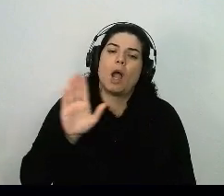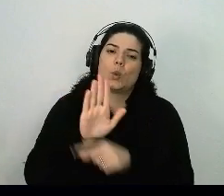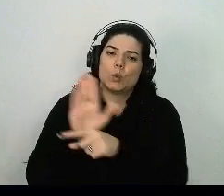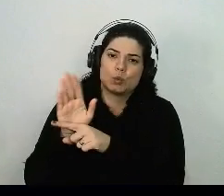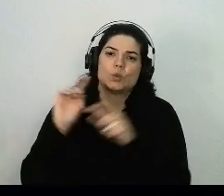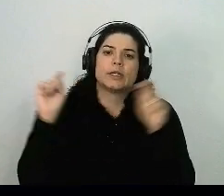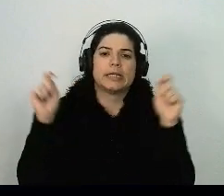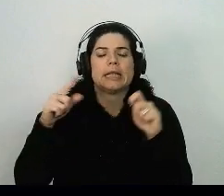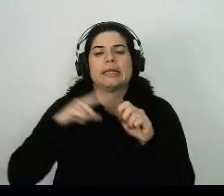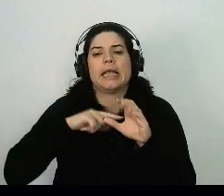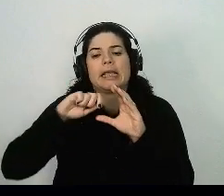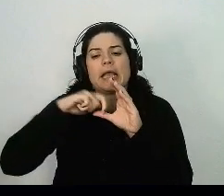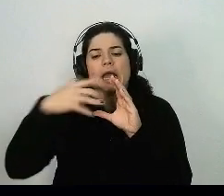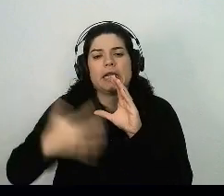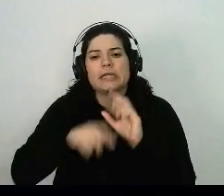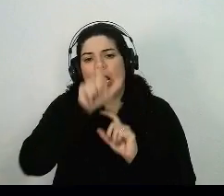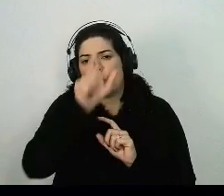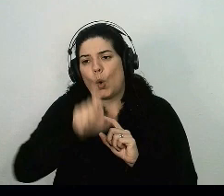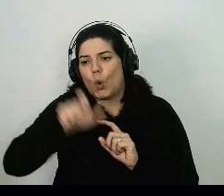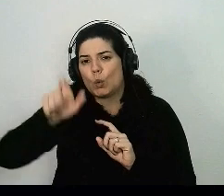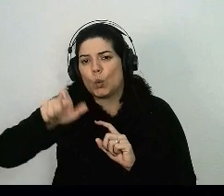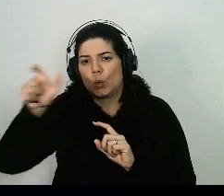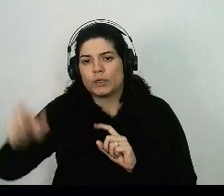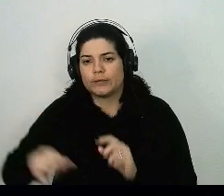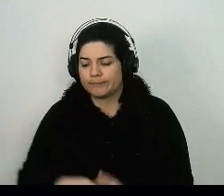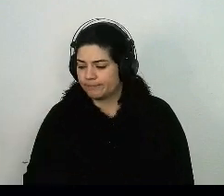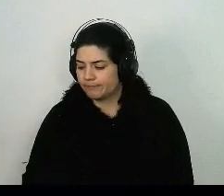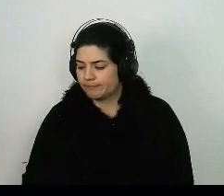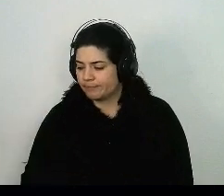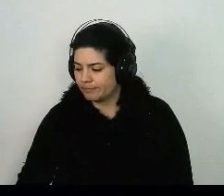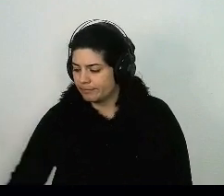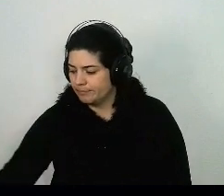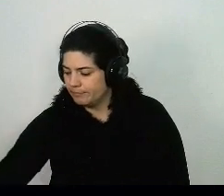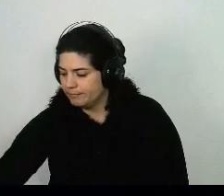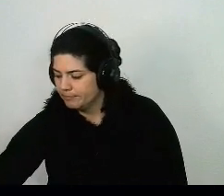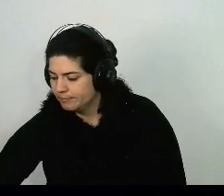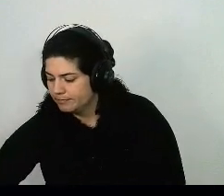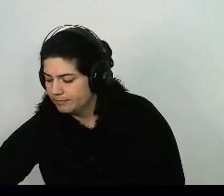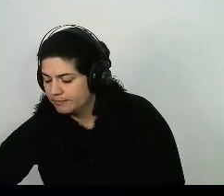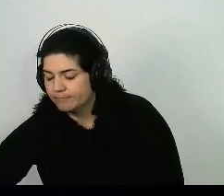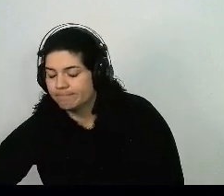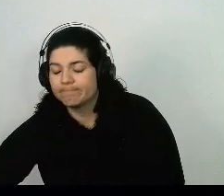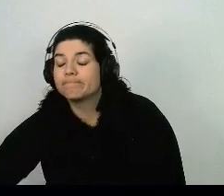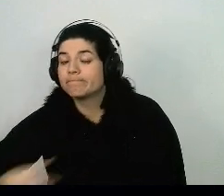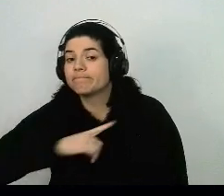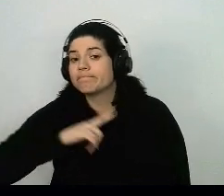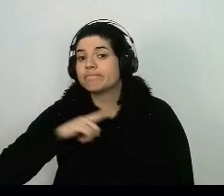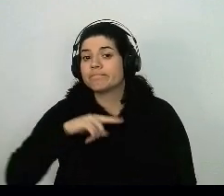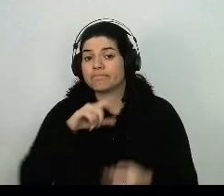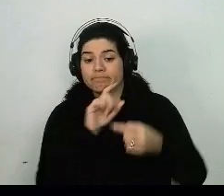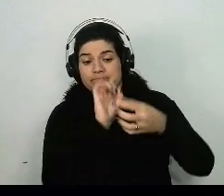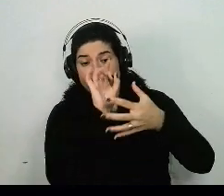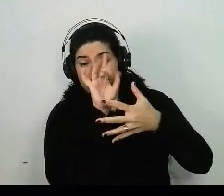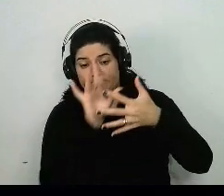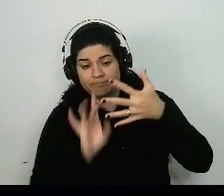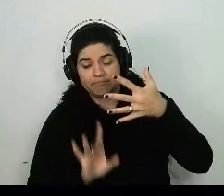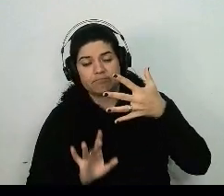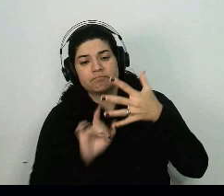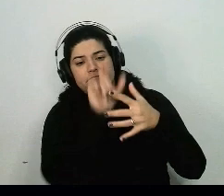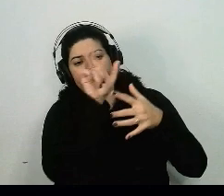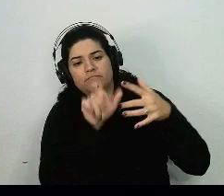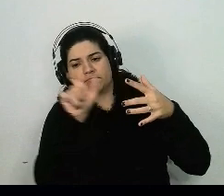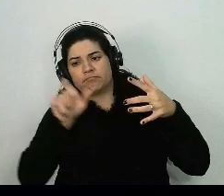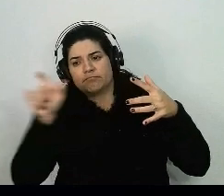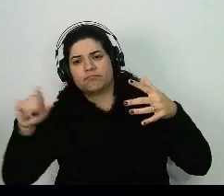características, essas colunas de supplier, input, process, output e customer, que eu vou preenchendo para